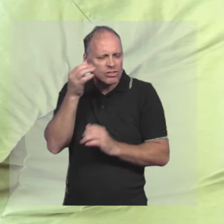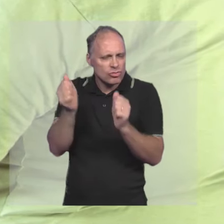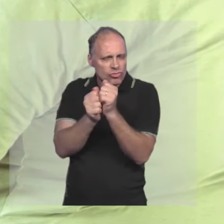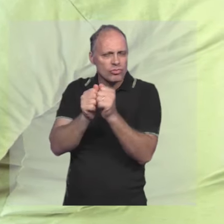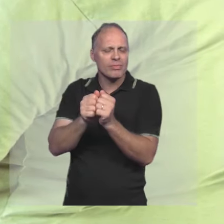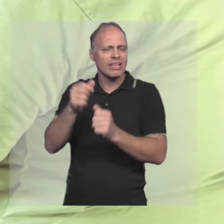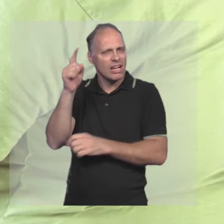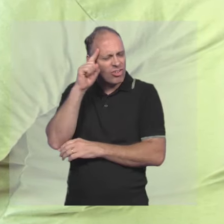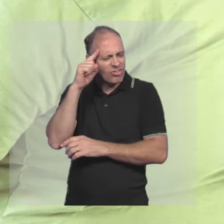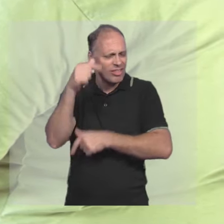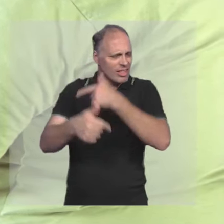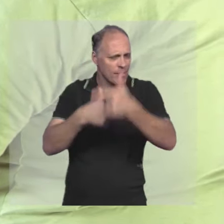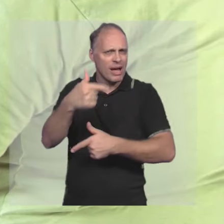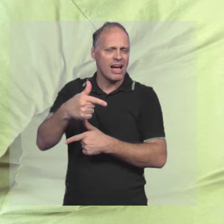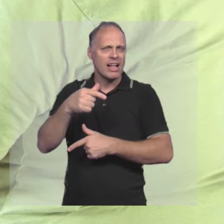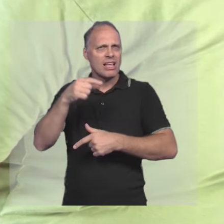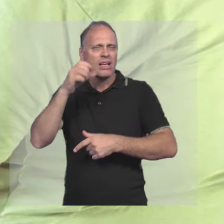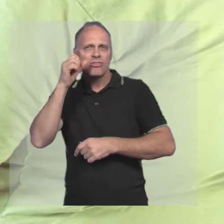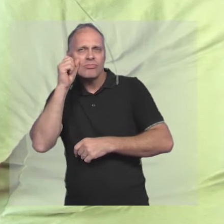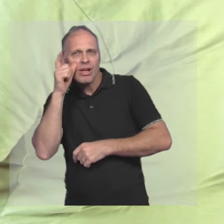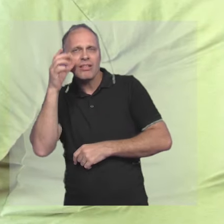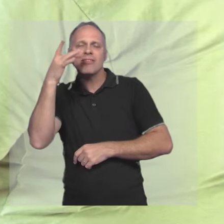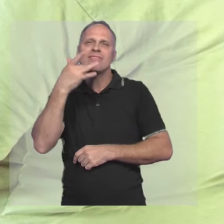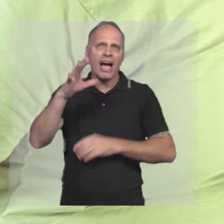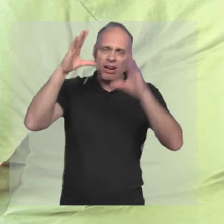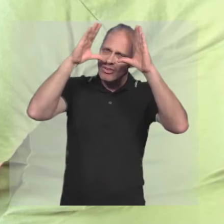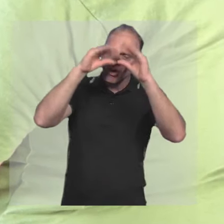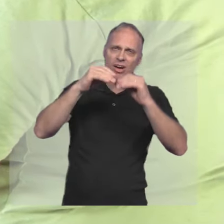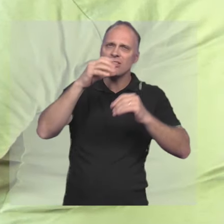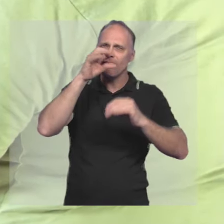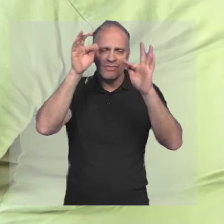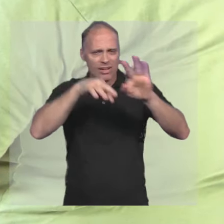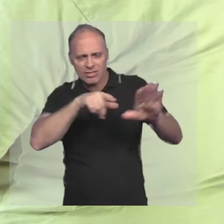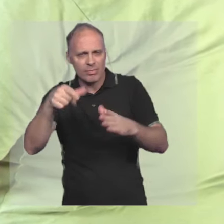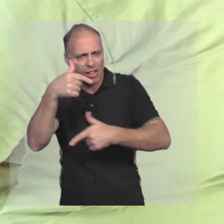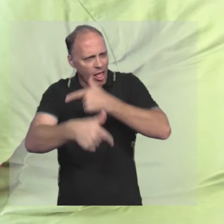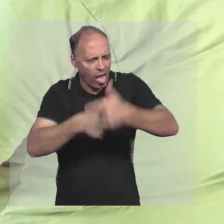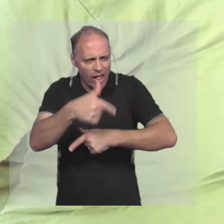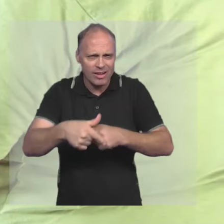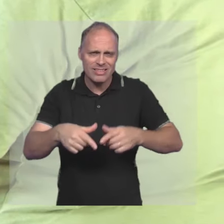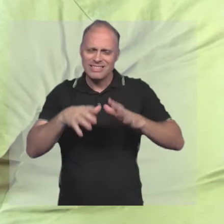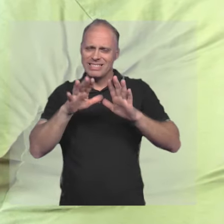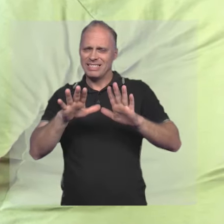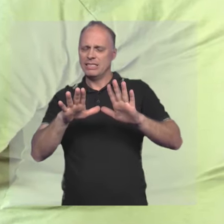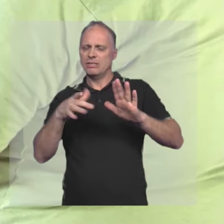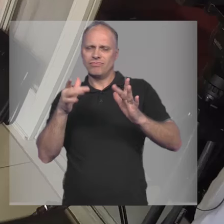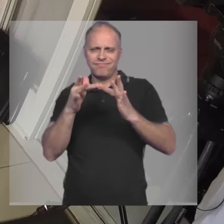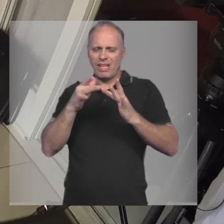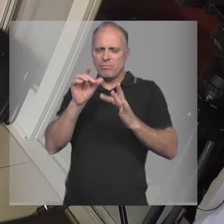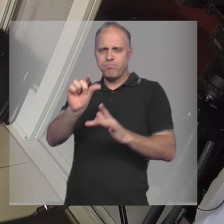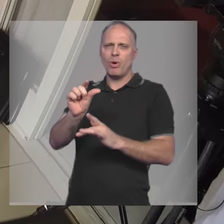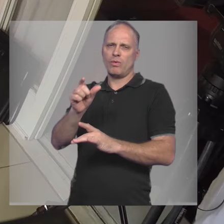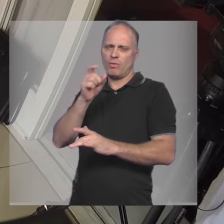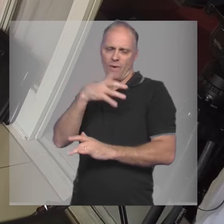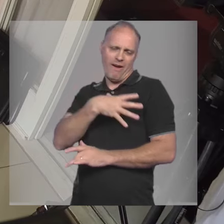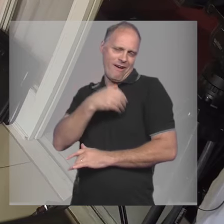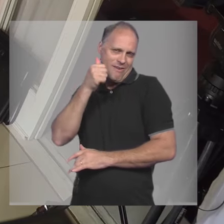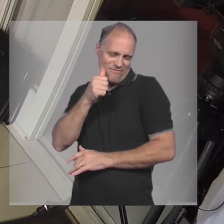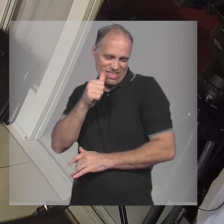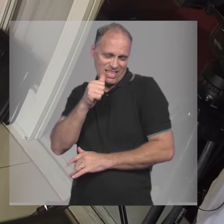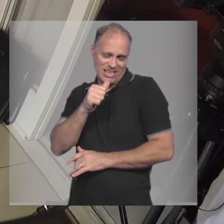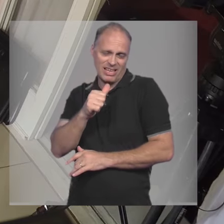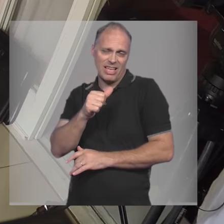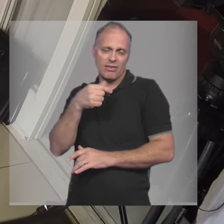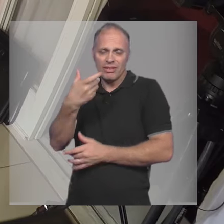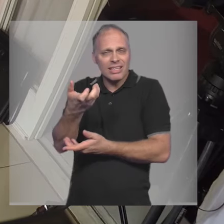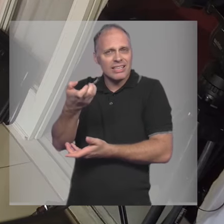noite, dia, sábado, domingo, acabava interferindo. E eu senti essa necessidade de ser um pai mais presente e tudo